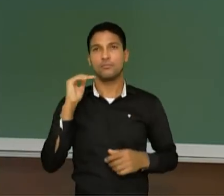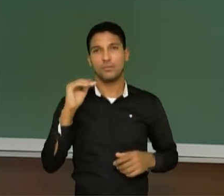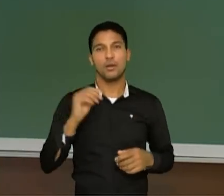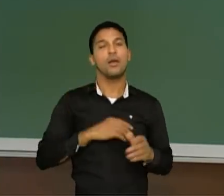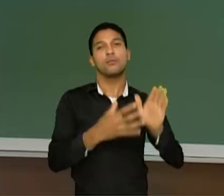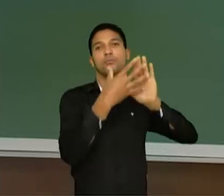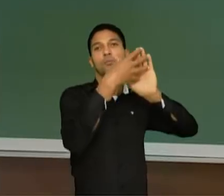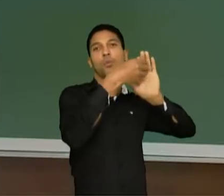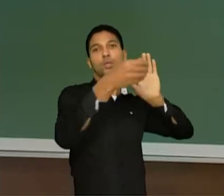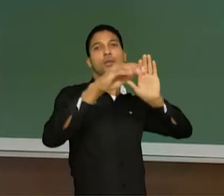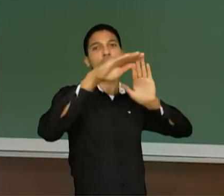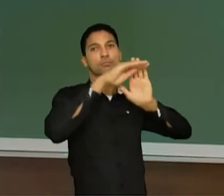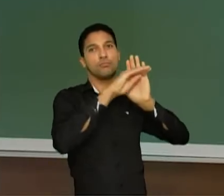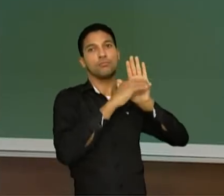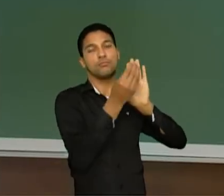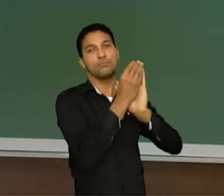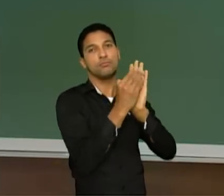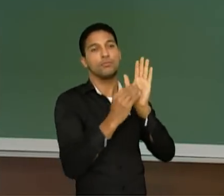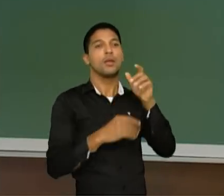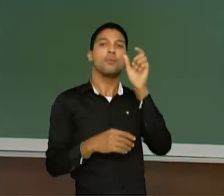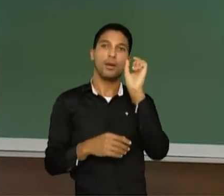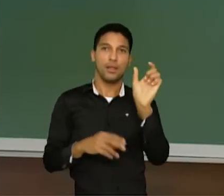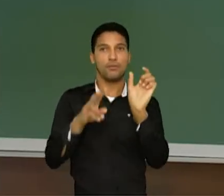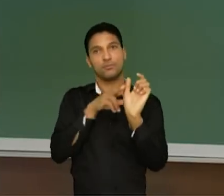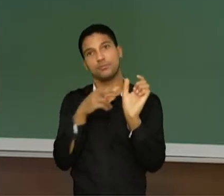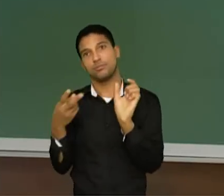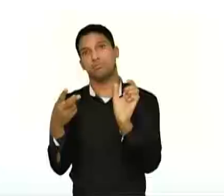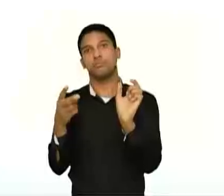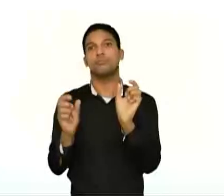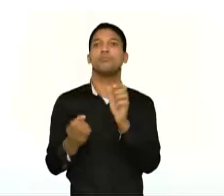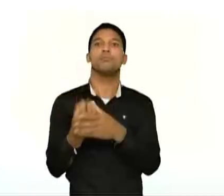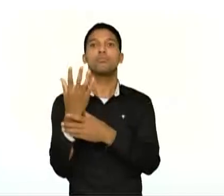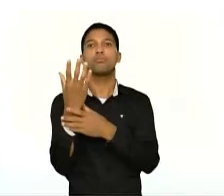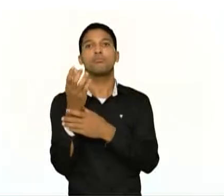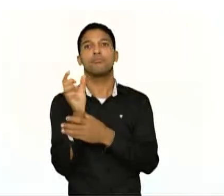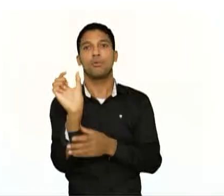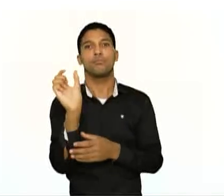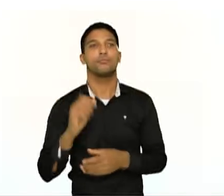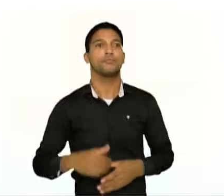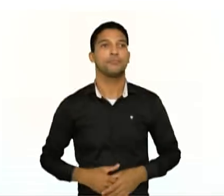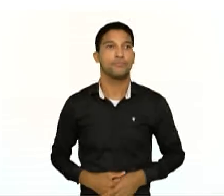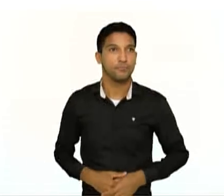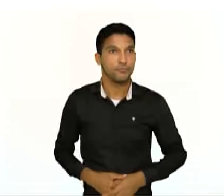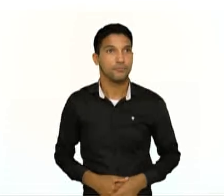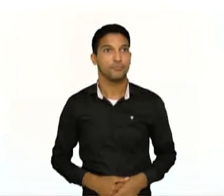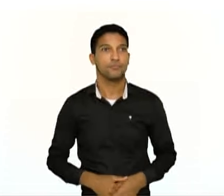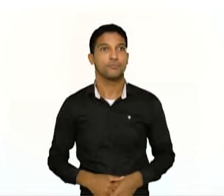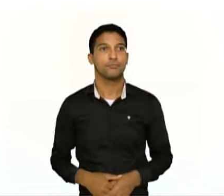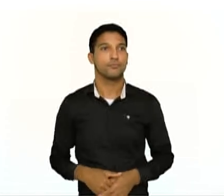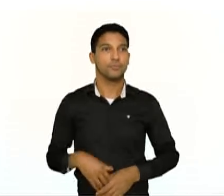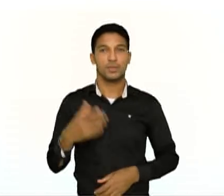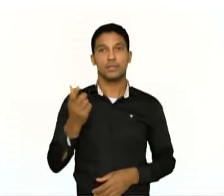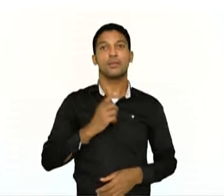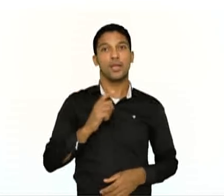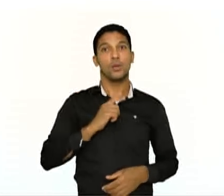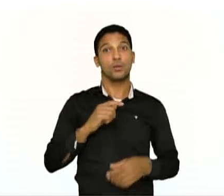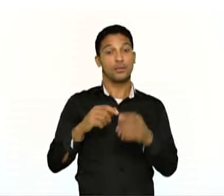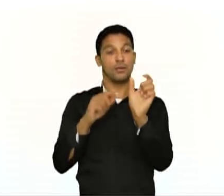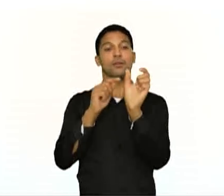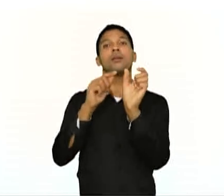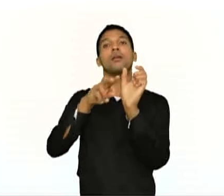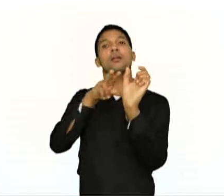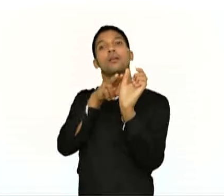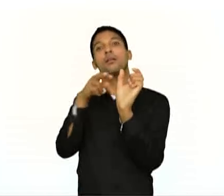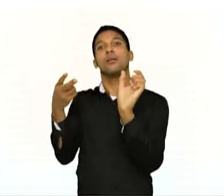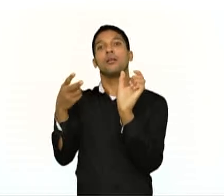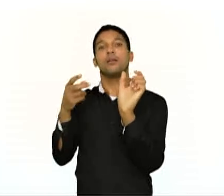são derivadas a partir de outras. Então, como a gente viu e eu mencionei, né, elas podem ter derivações prefixais,